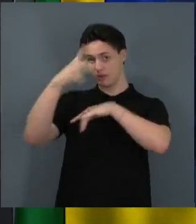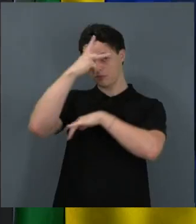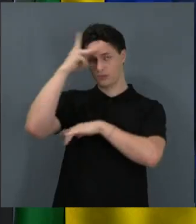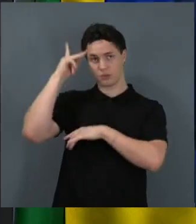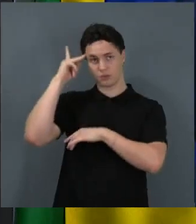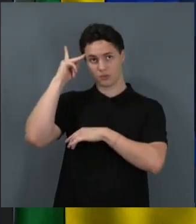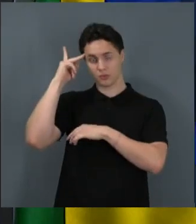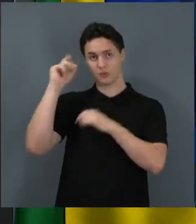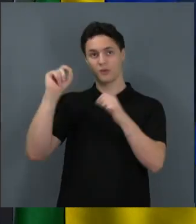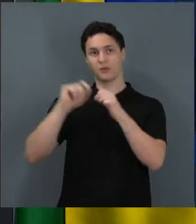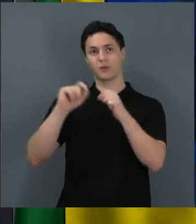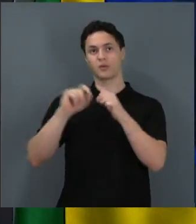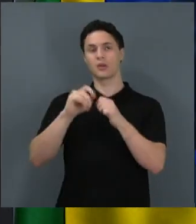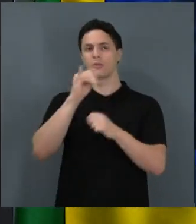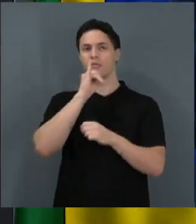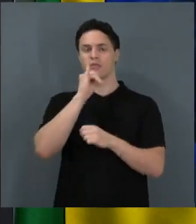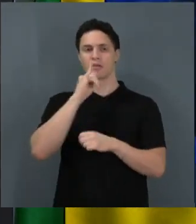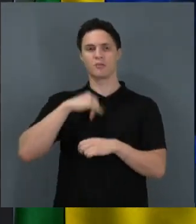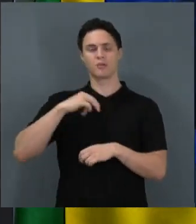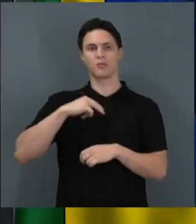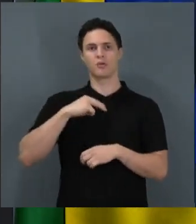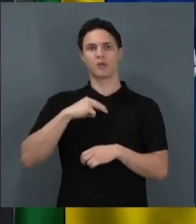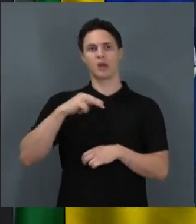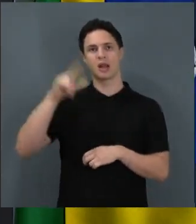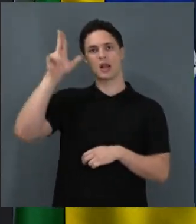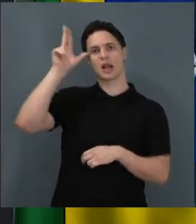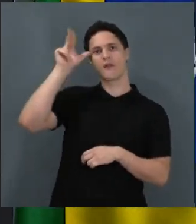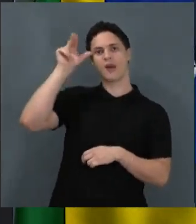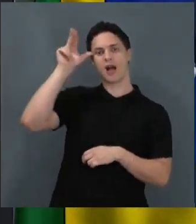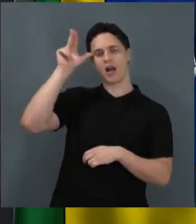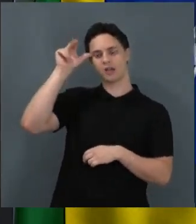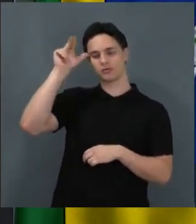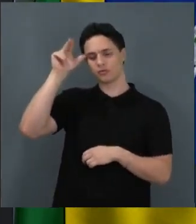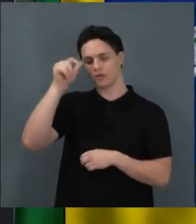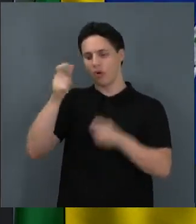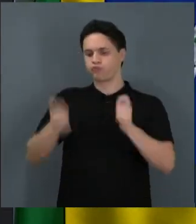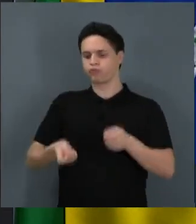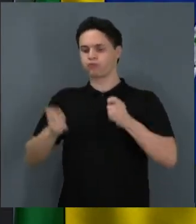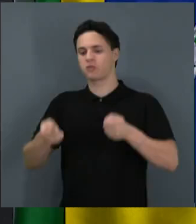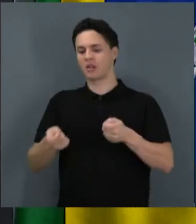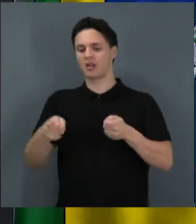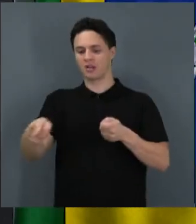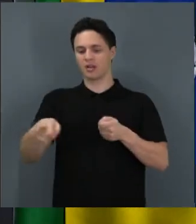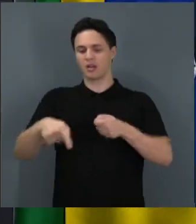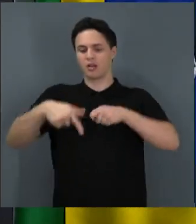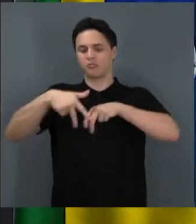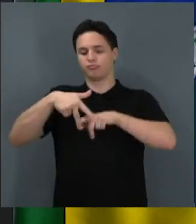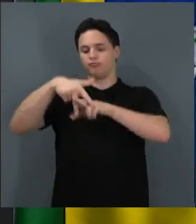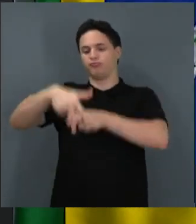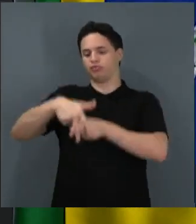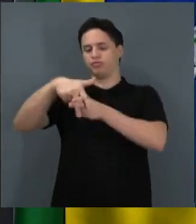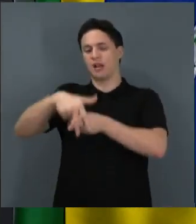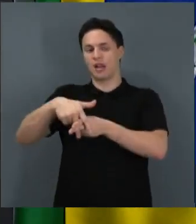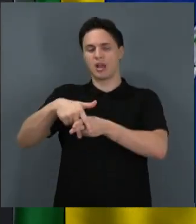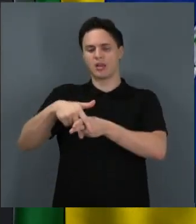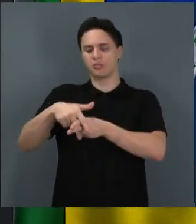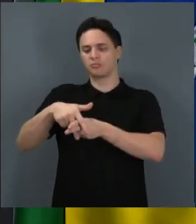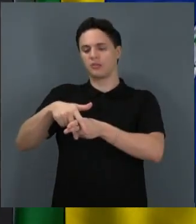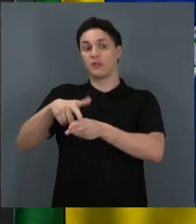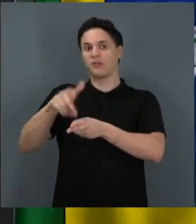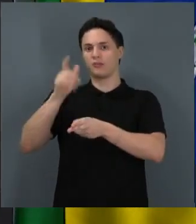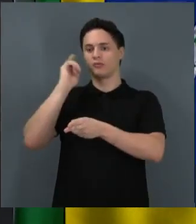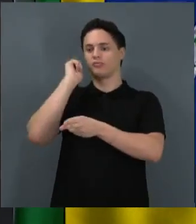se coloca uma cenoura na frente daquele cidadão que está nos levando nas costas, que é o muá, a mula, para que, estimulado